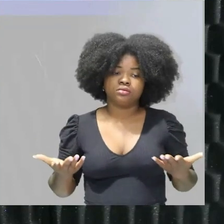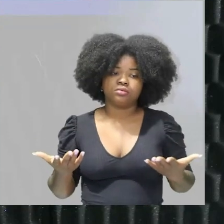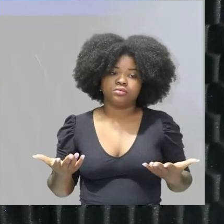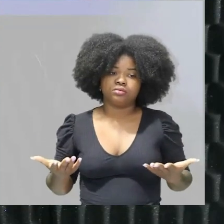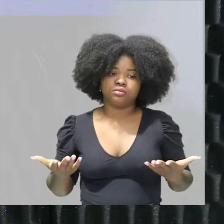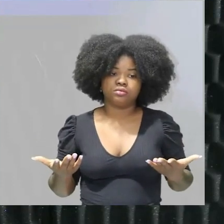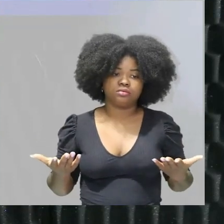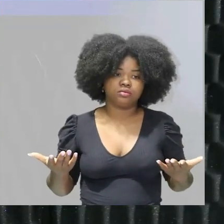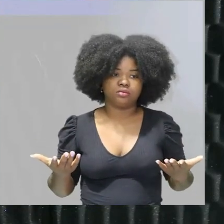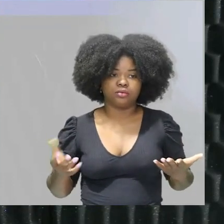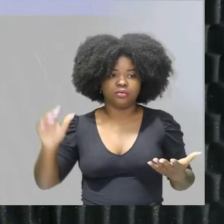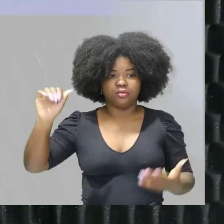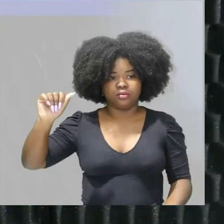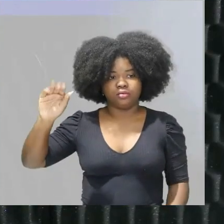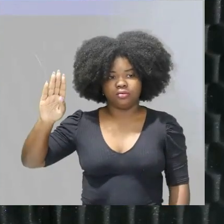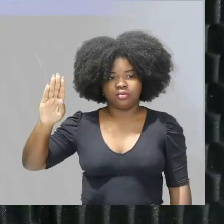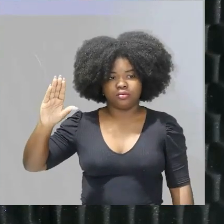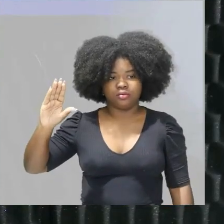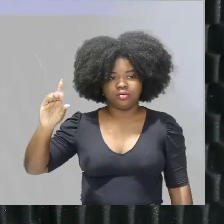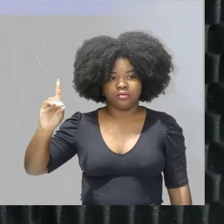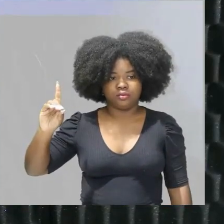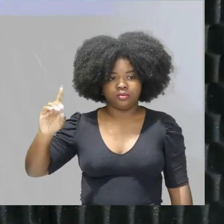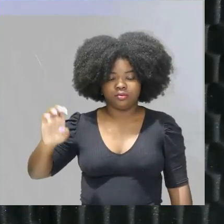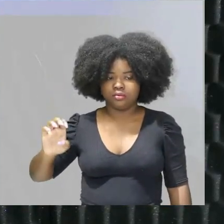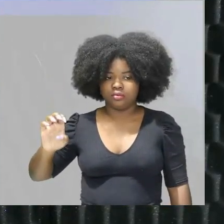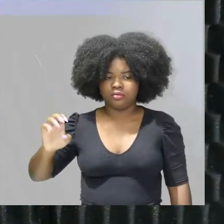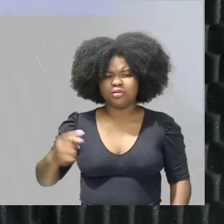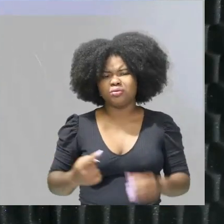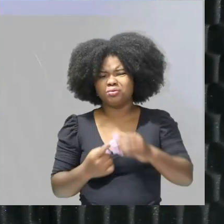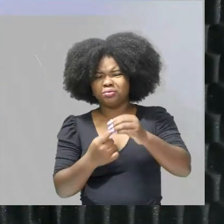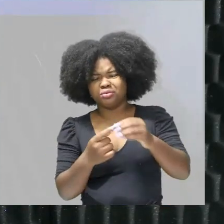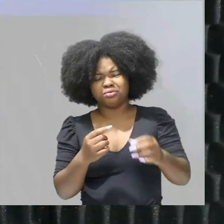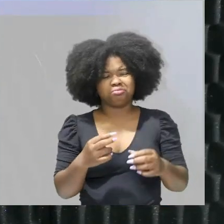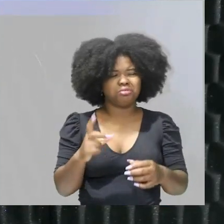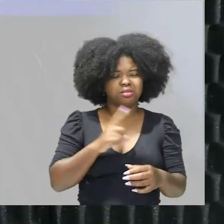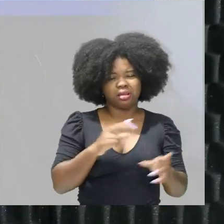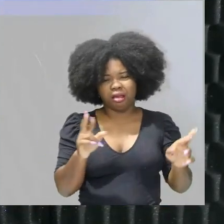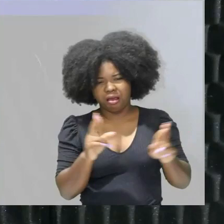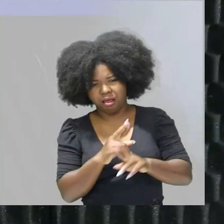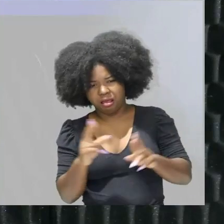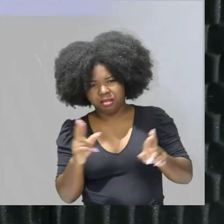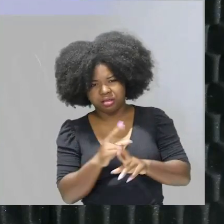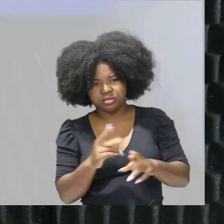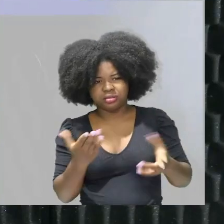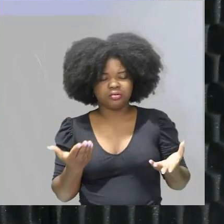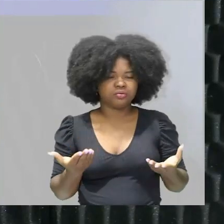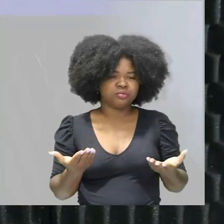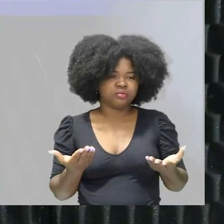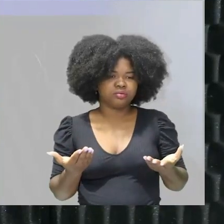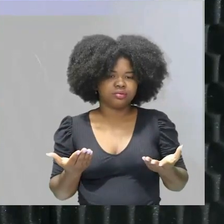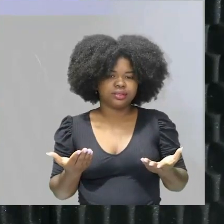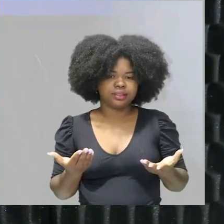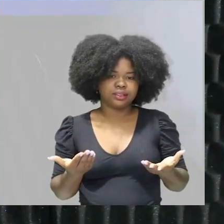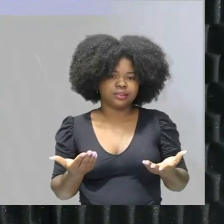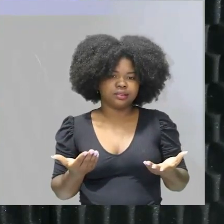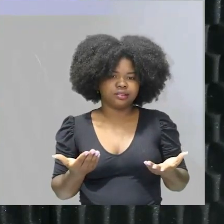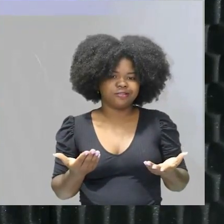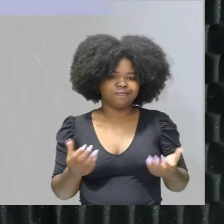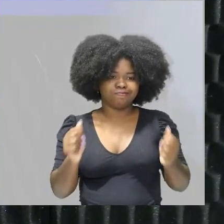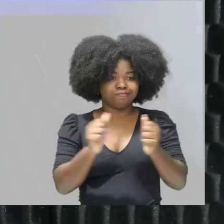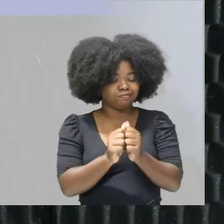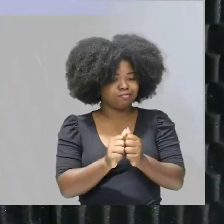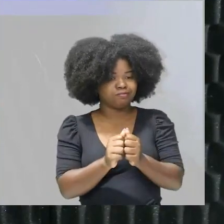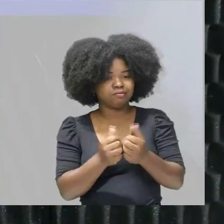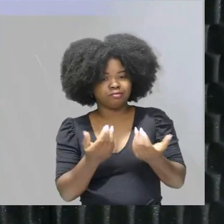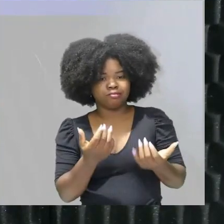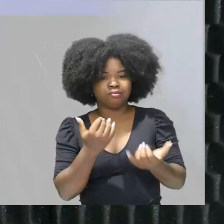coisa E aí é válido ressaltar isso né o único elemento aqui que a gente pode aproveitar que está aqui como se